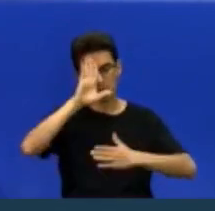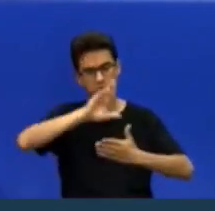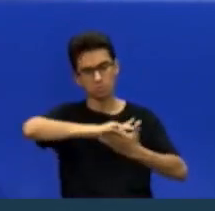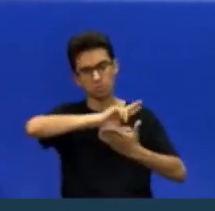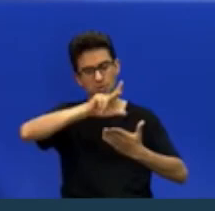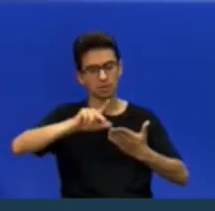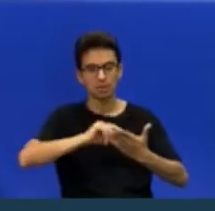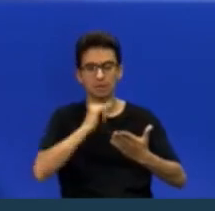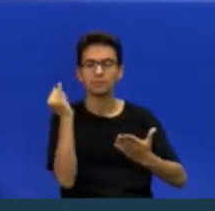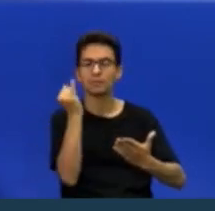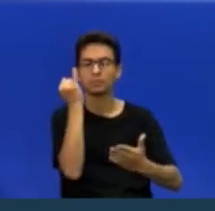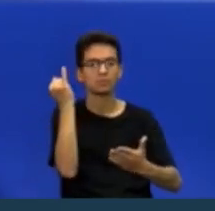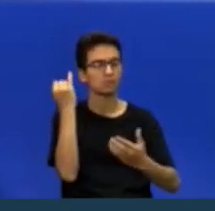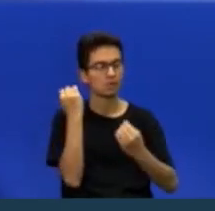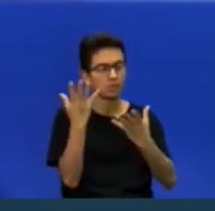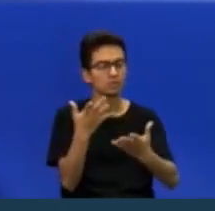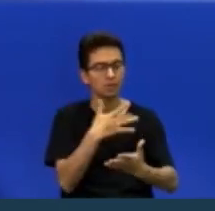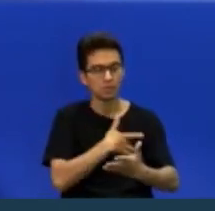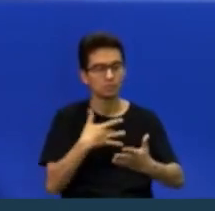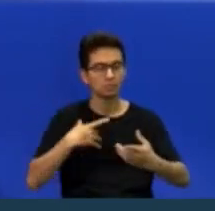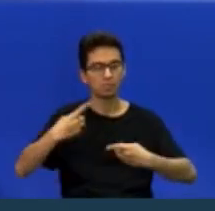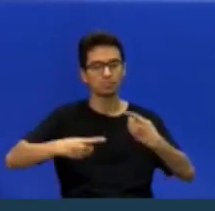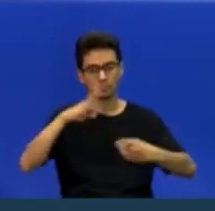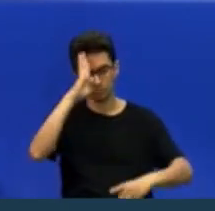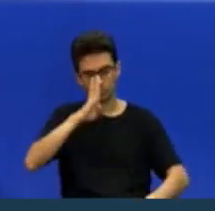de importância para a saúde pública